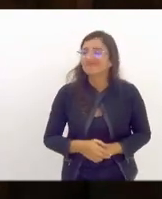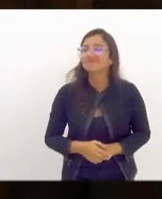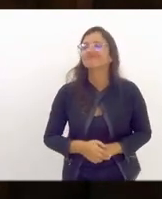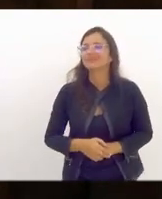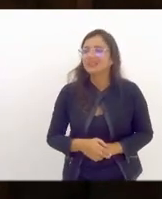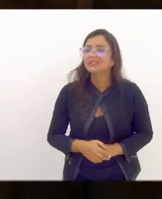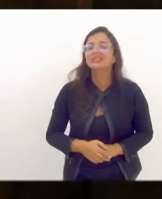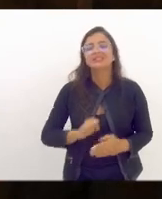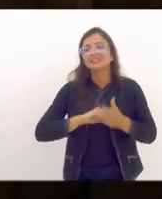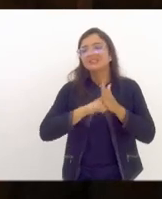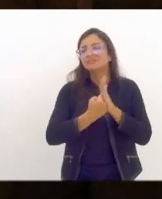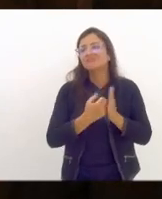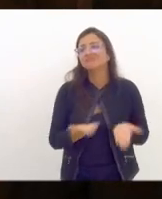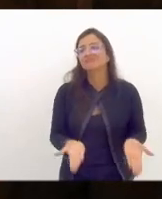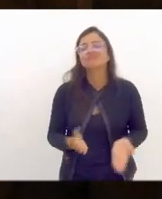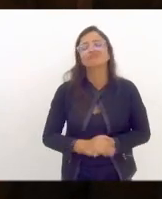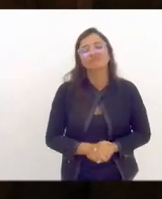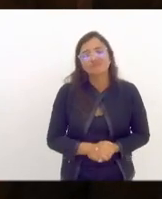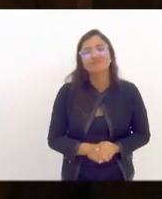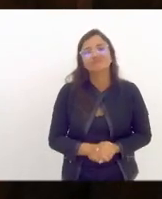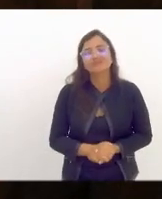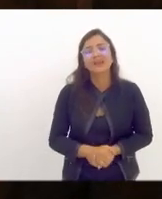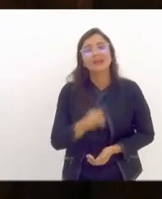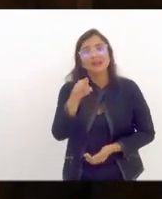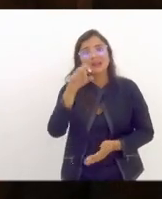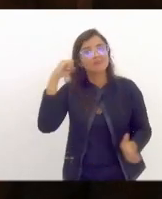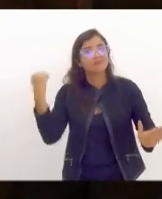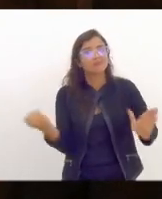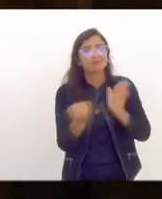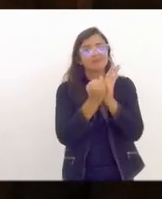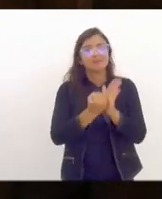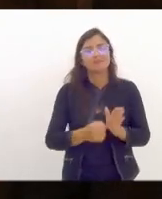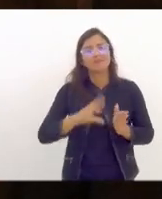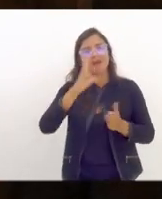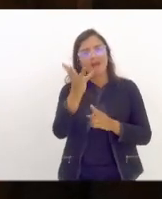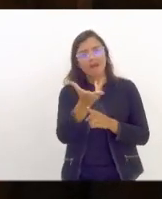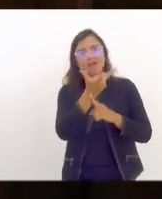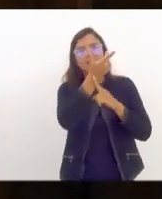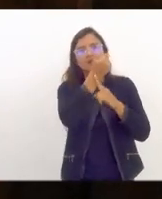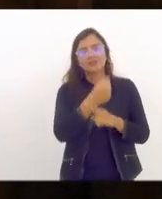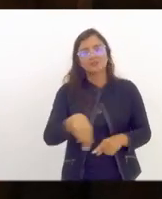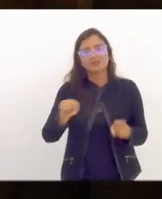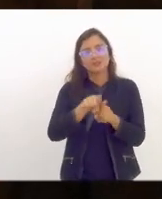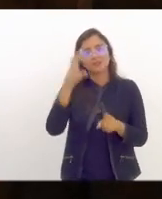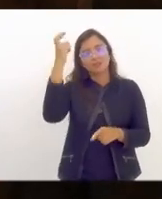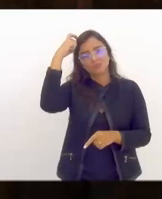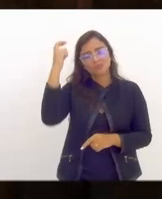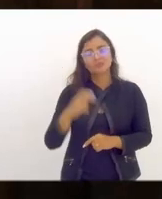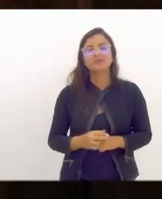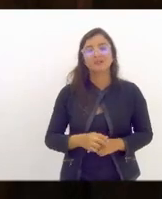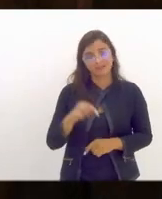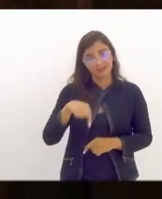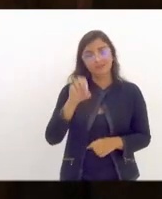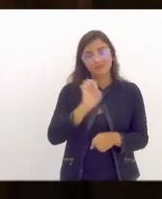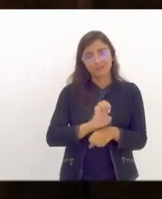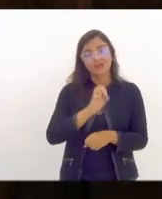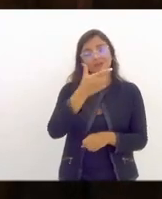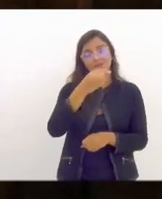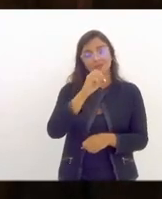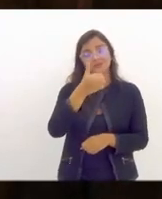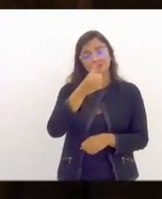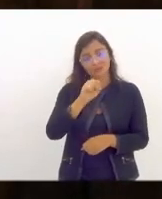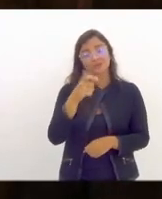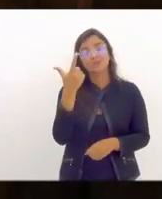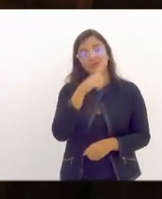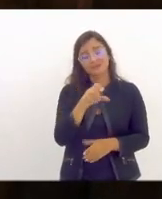ao grau de patrimônio artístico e cultural do Estado em mil em 2018 e tornou-se Polo